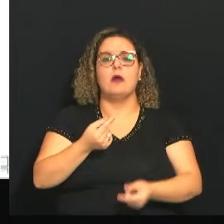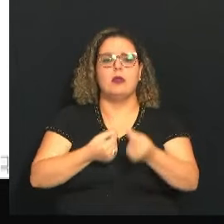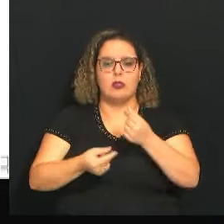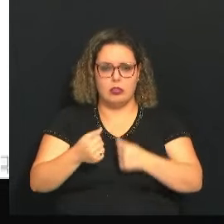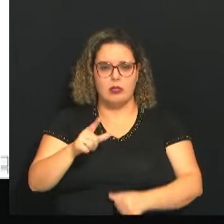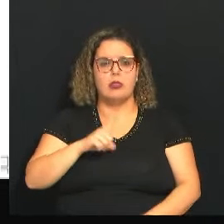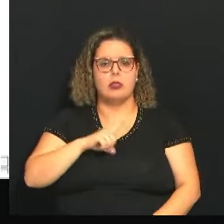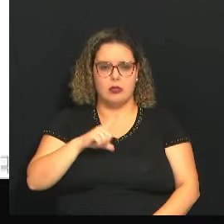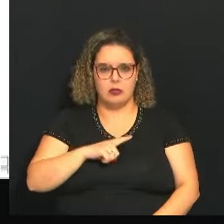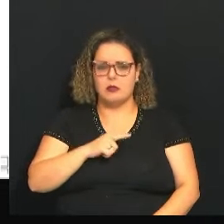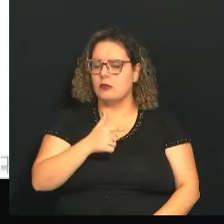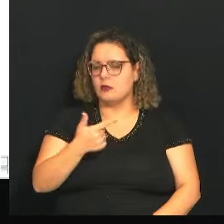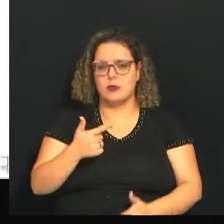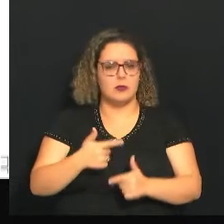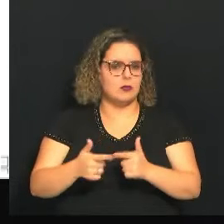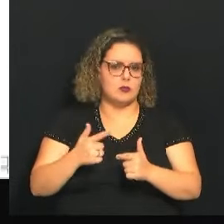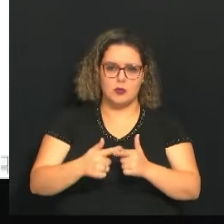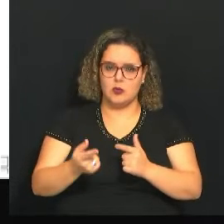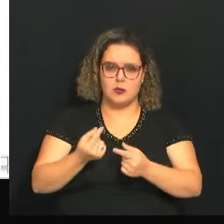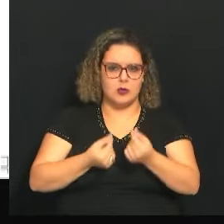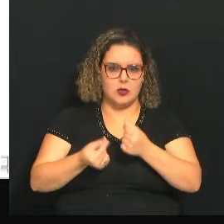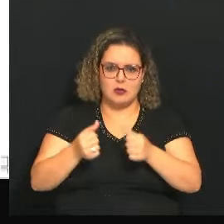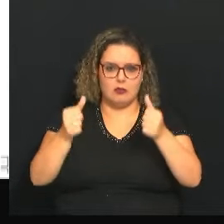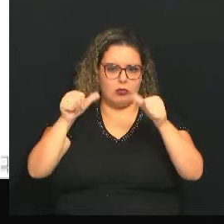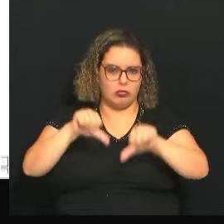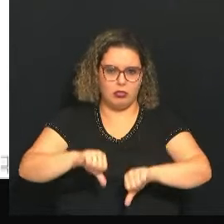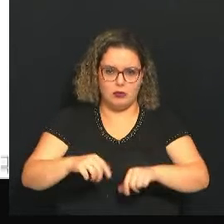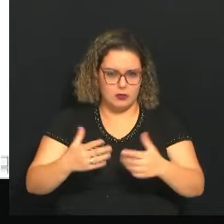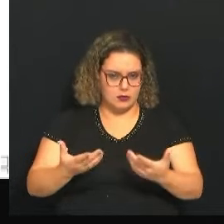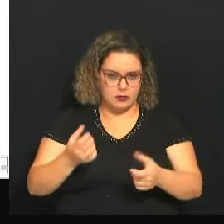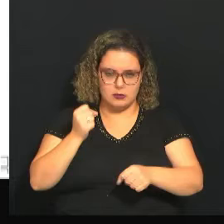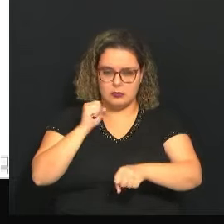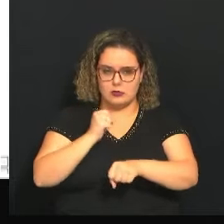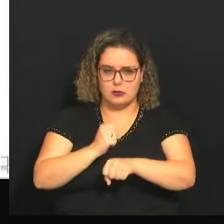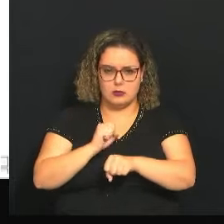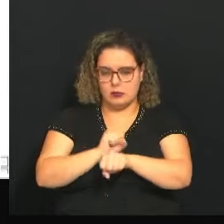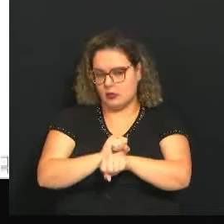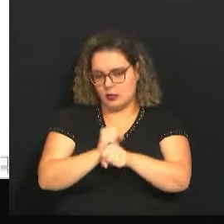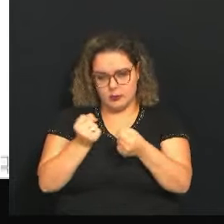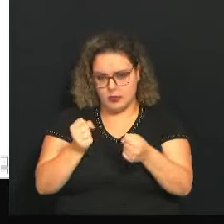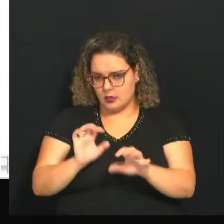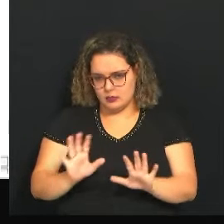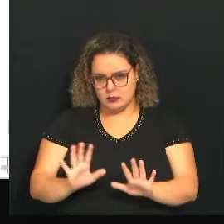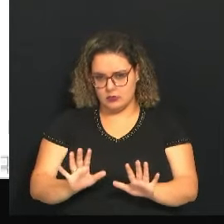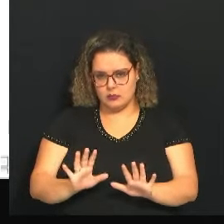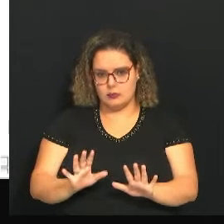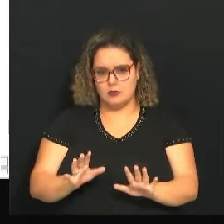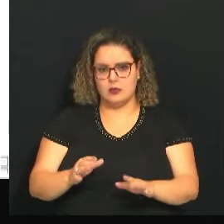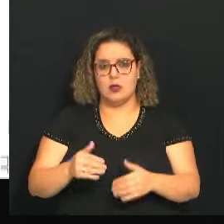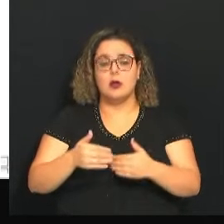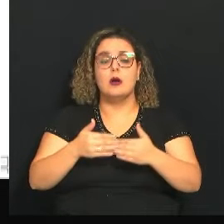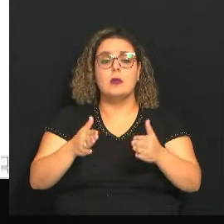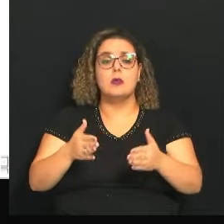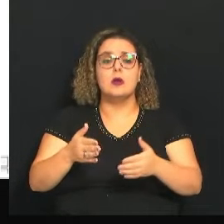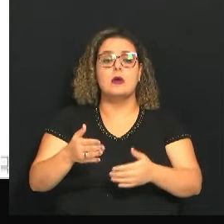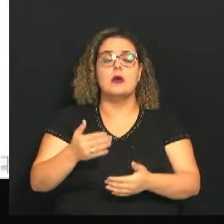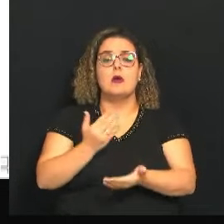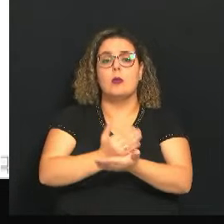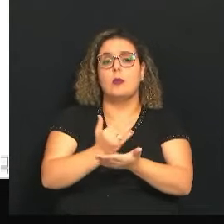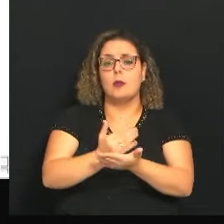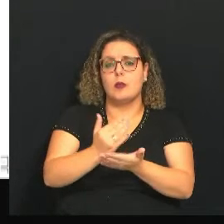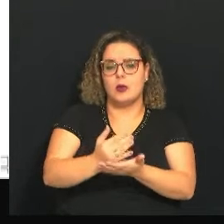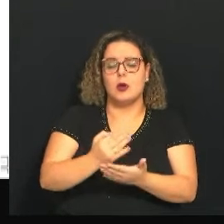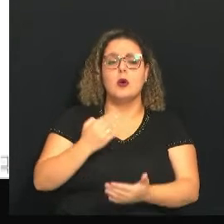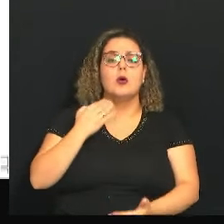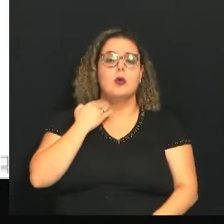de caixa, a gente vai conhecer esses 600 milhões na hora que for publicado o balanço, porque aí vai abrir a conta movimento e a gente vai entender